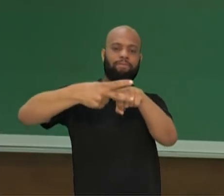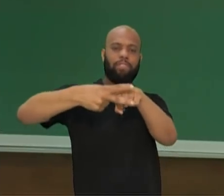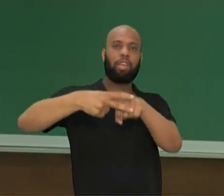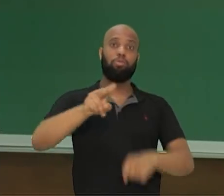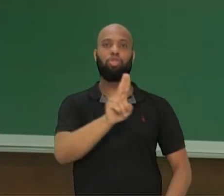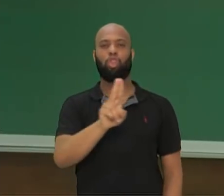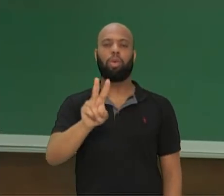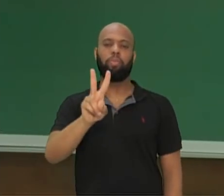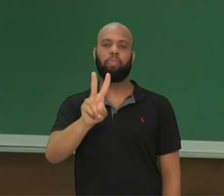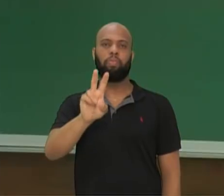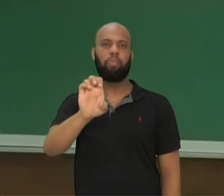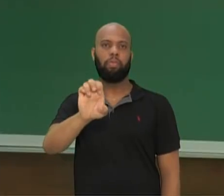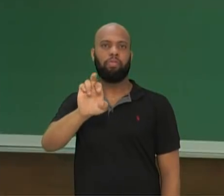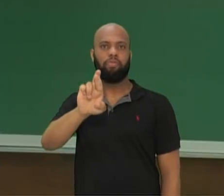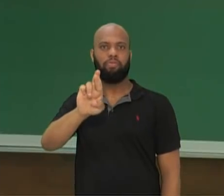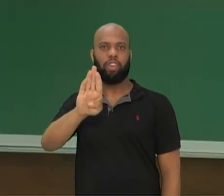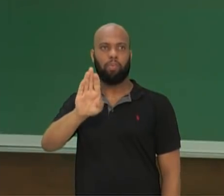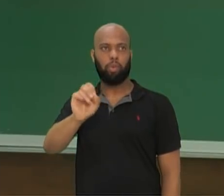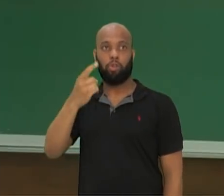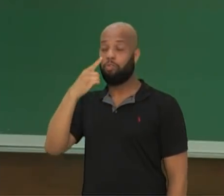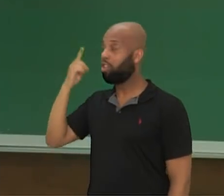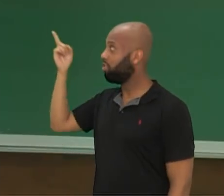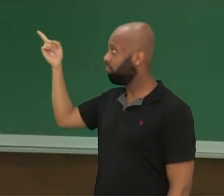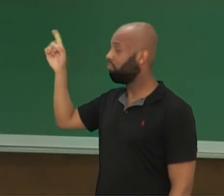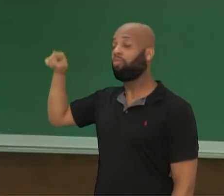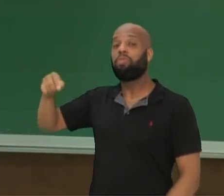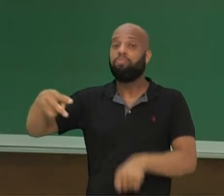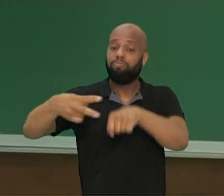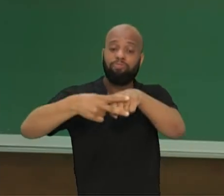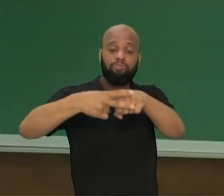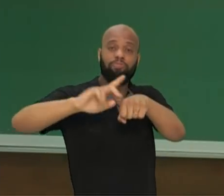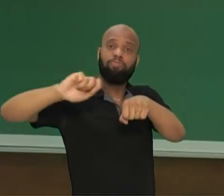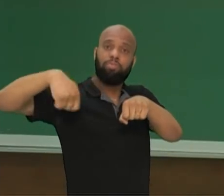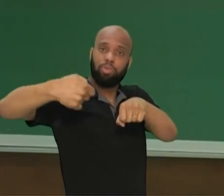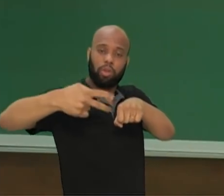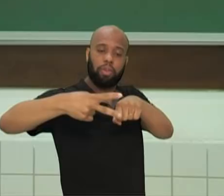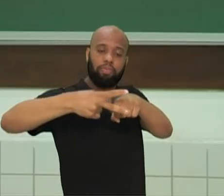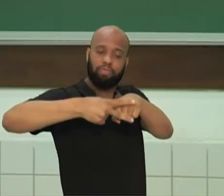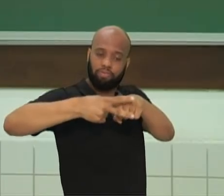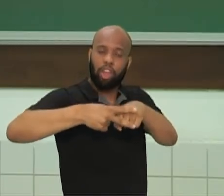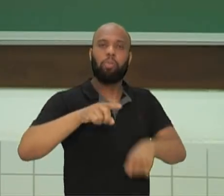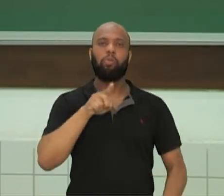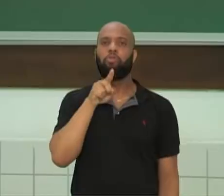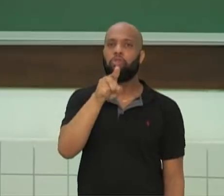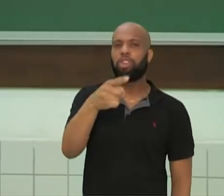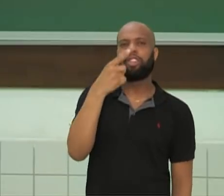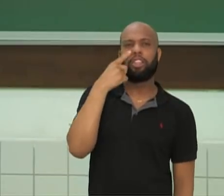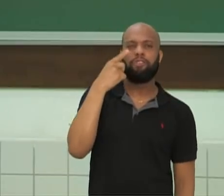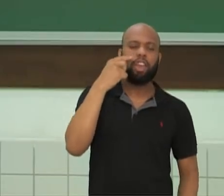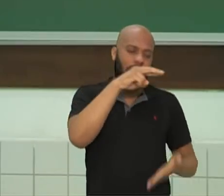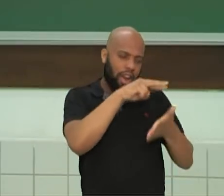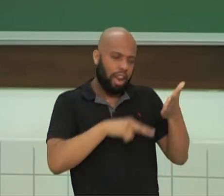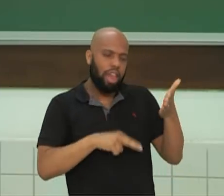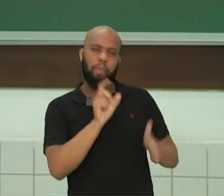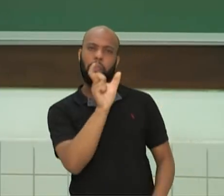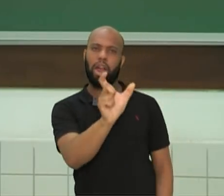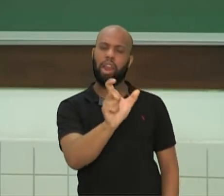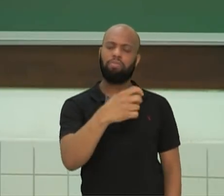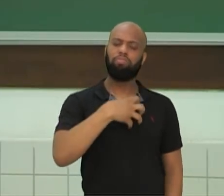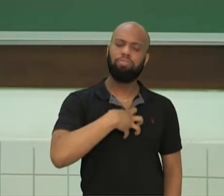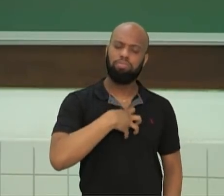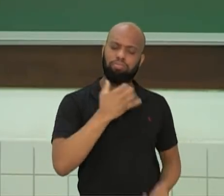verbo. Verbo, quando você fala, quando você lê uma palavra que traz para você essa ideia